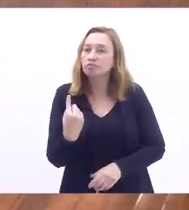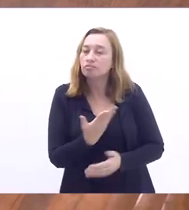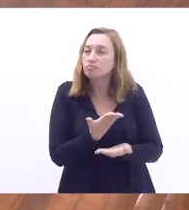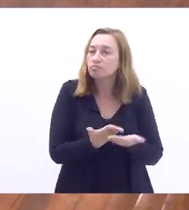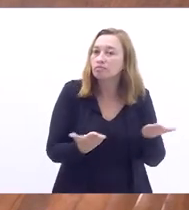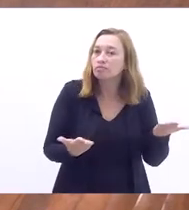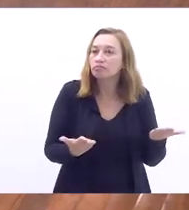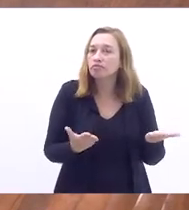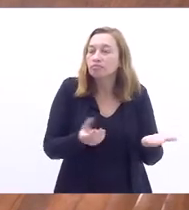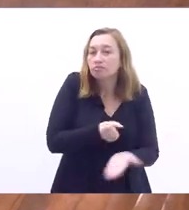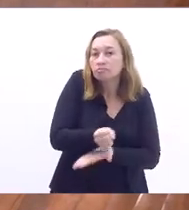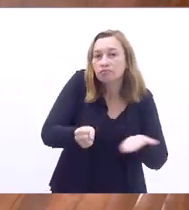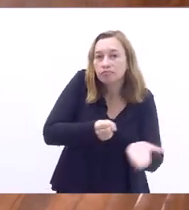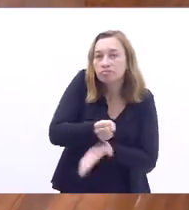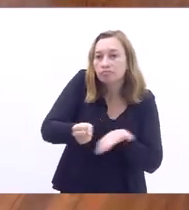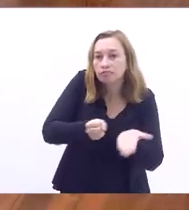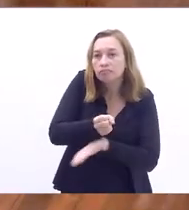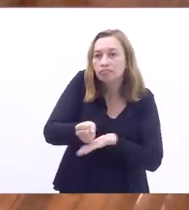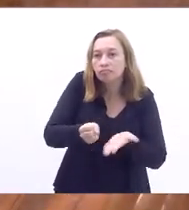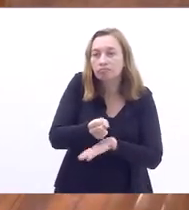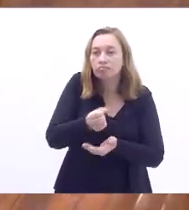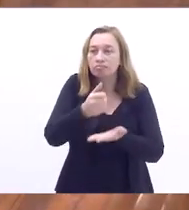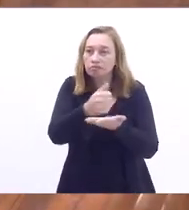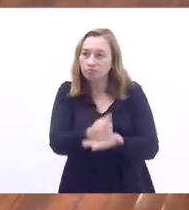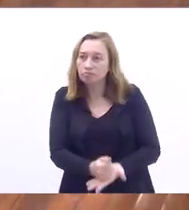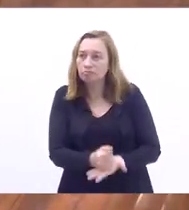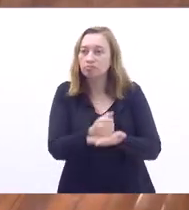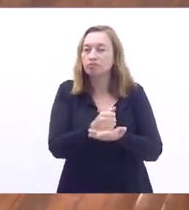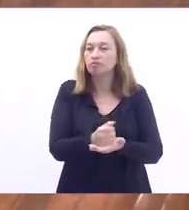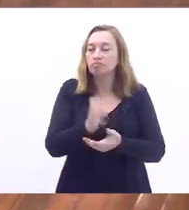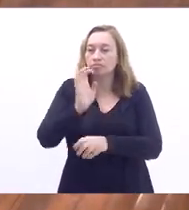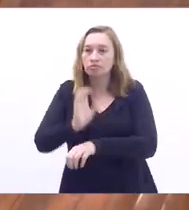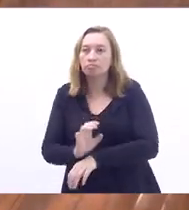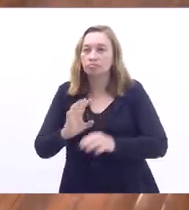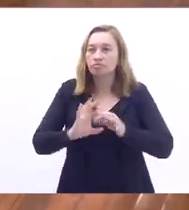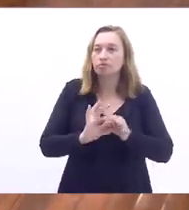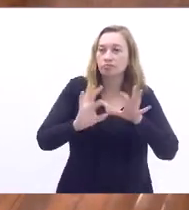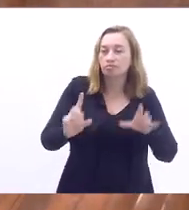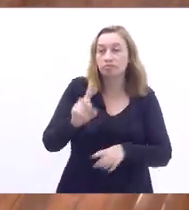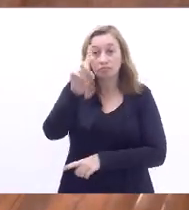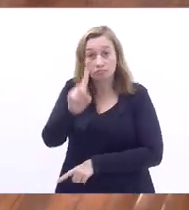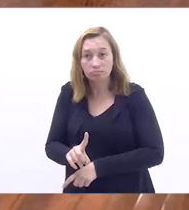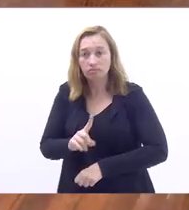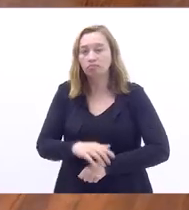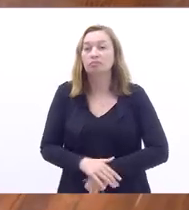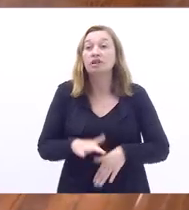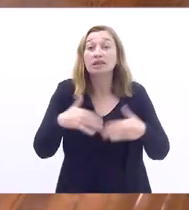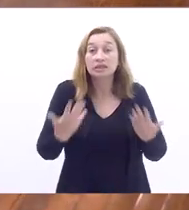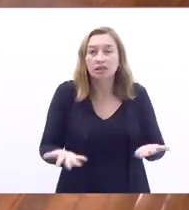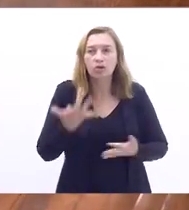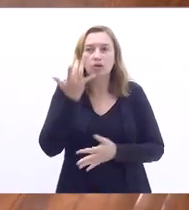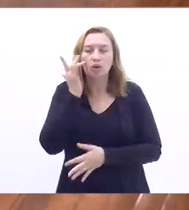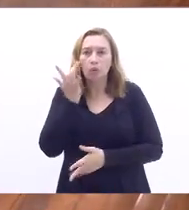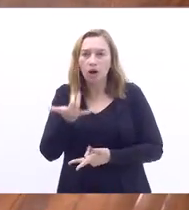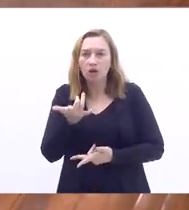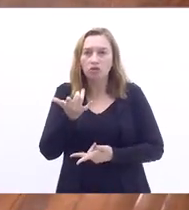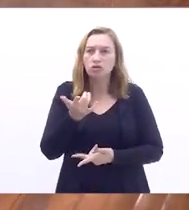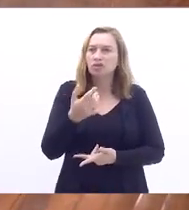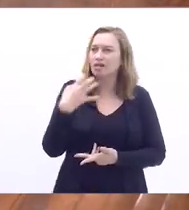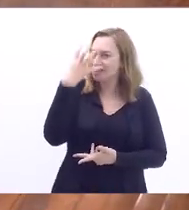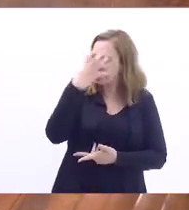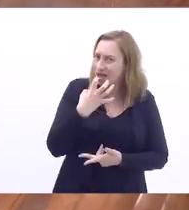perdemos a base de sustentação do Estado democrático de direito então eu acho que isso é um presidente